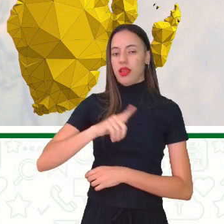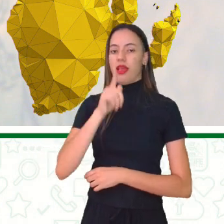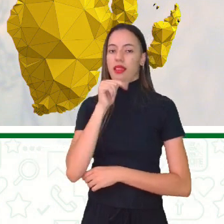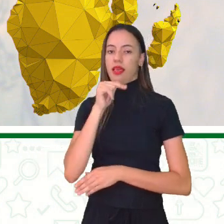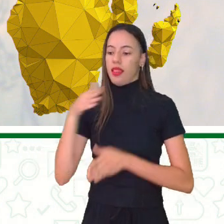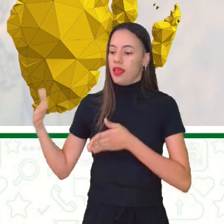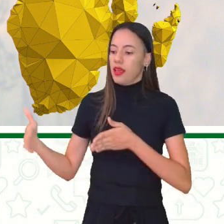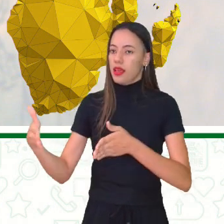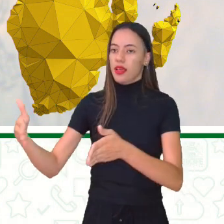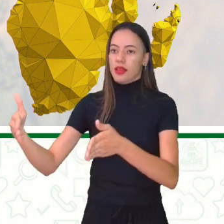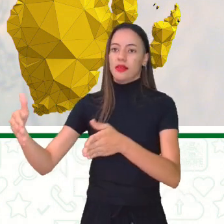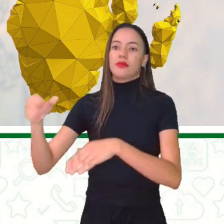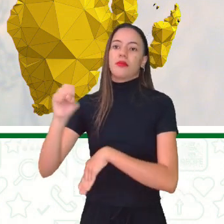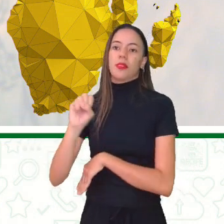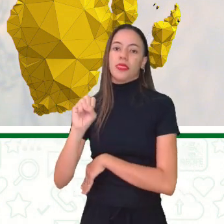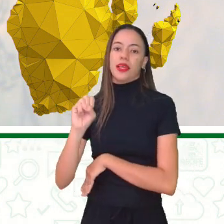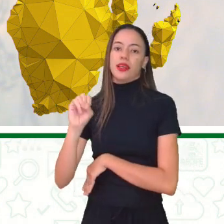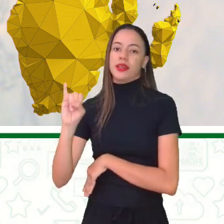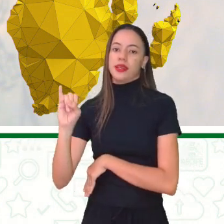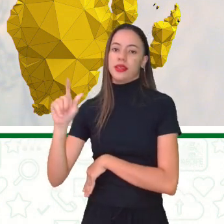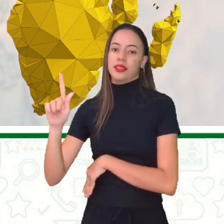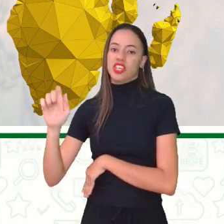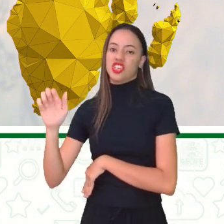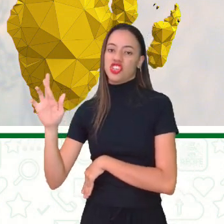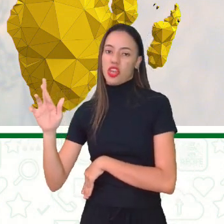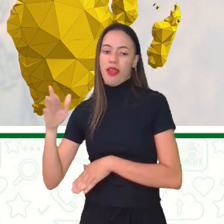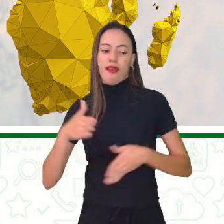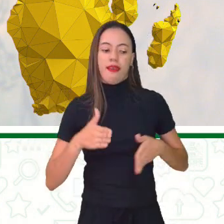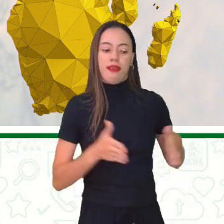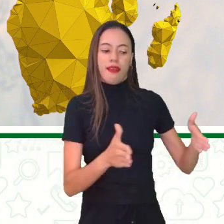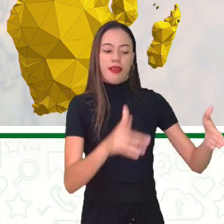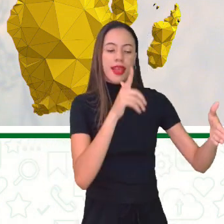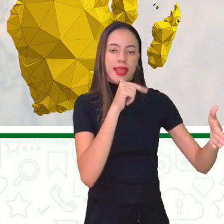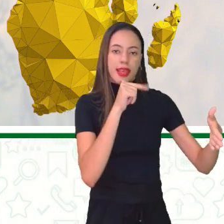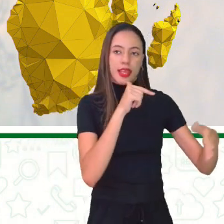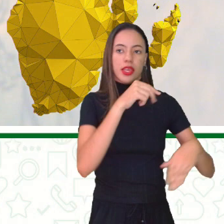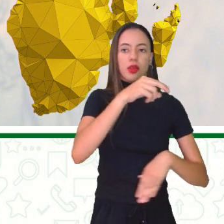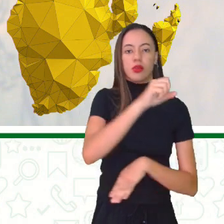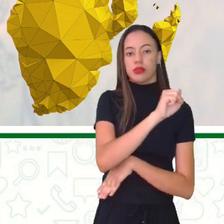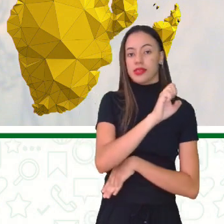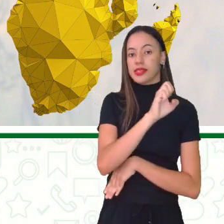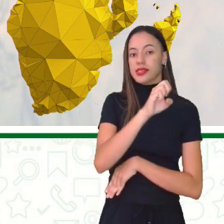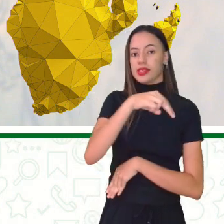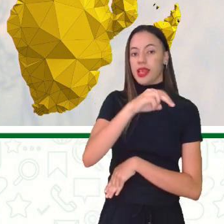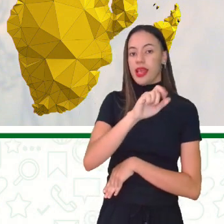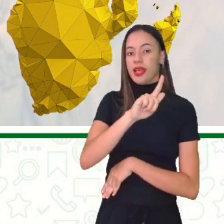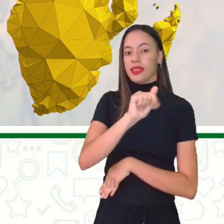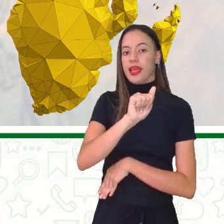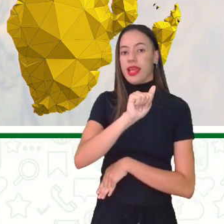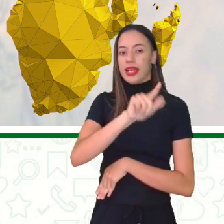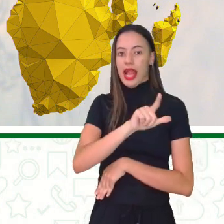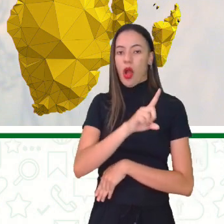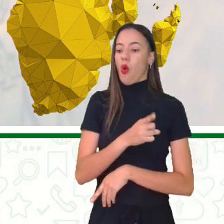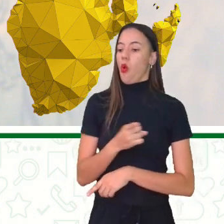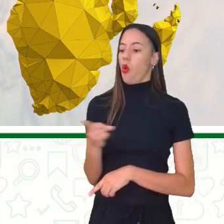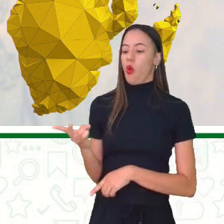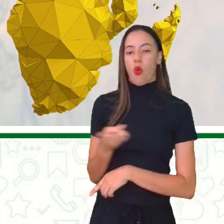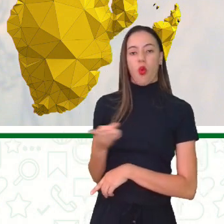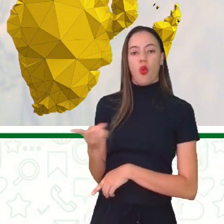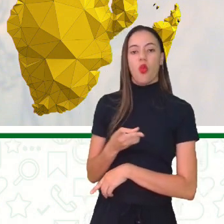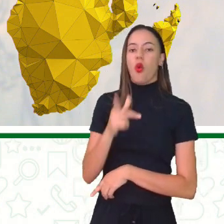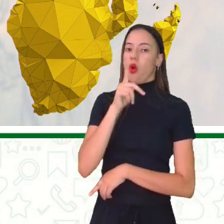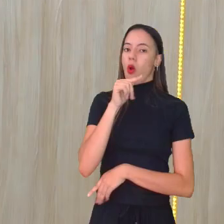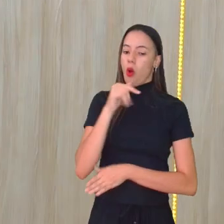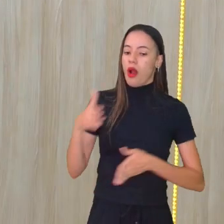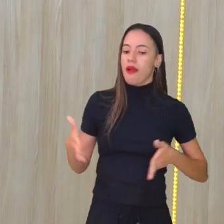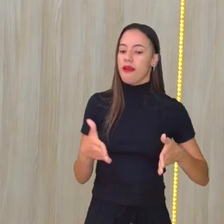Senegal, né? Inclusive, esses rios aqui, eles vão contribuir para a origem de outros territórios